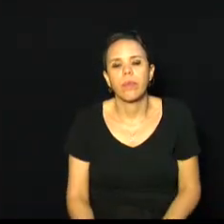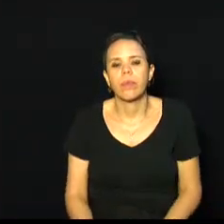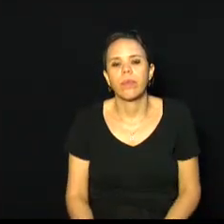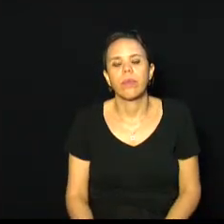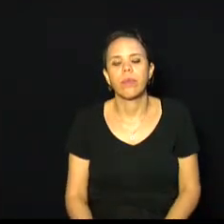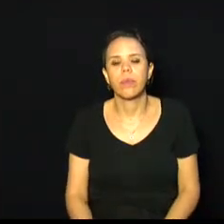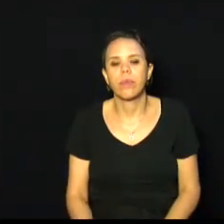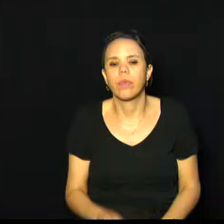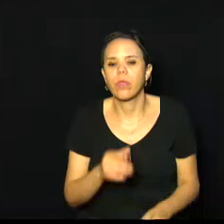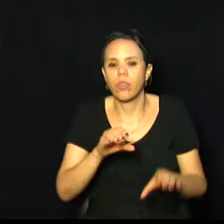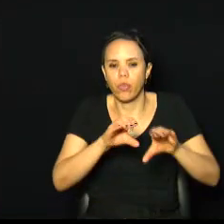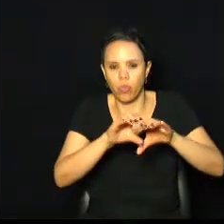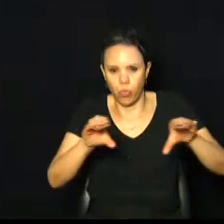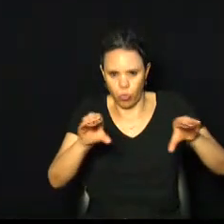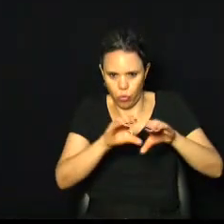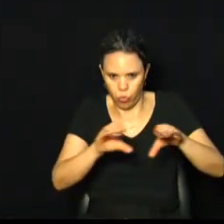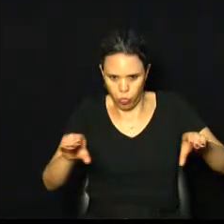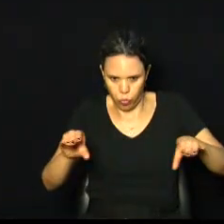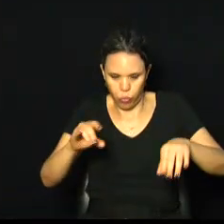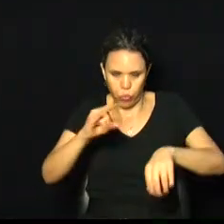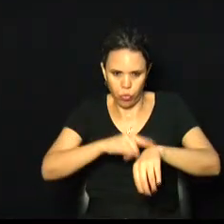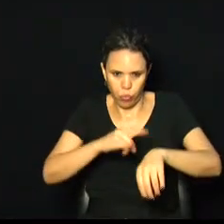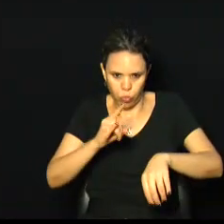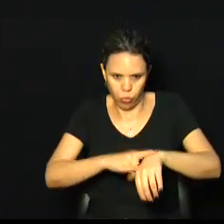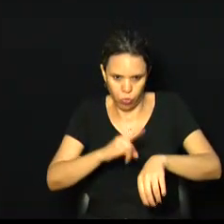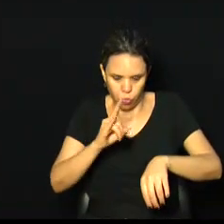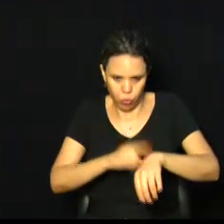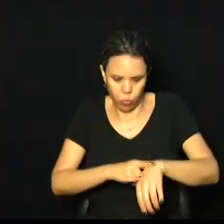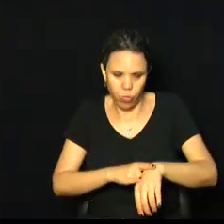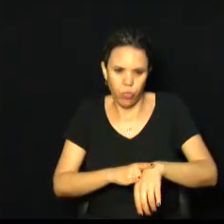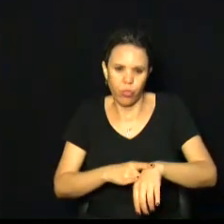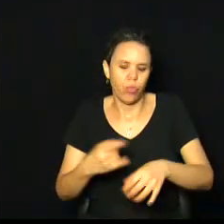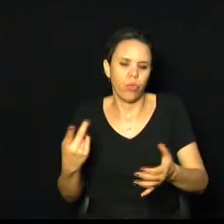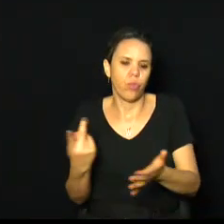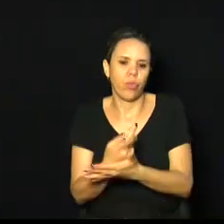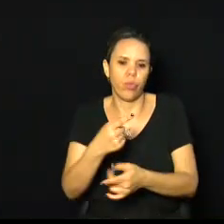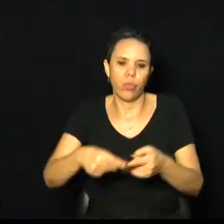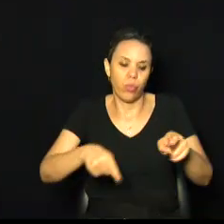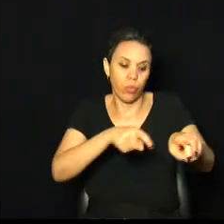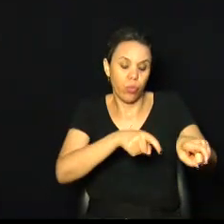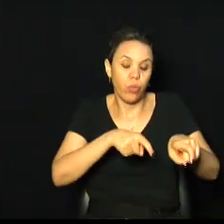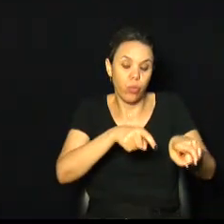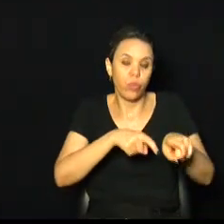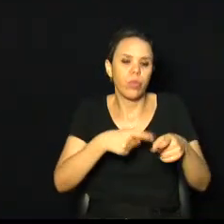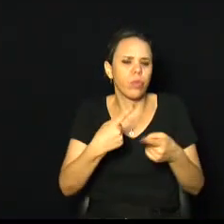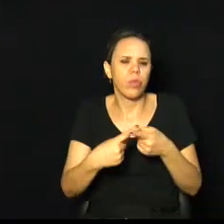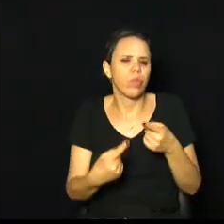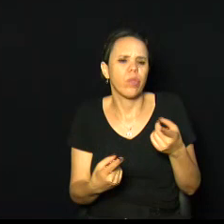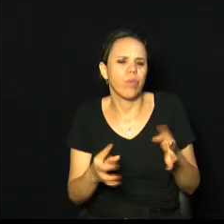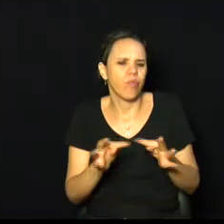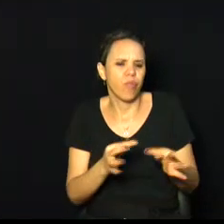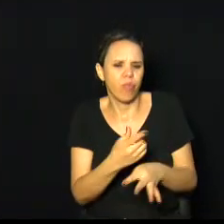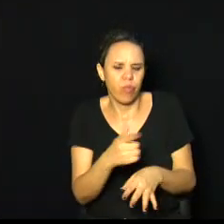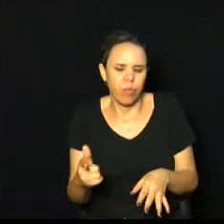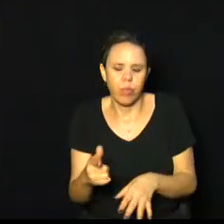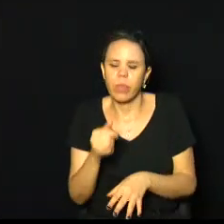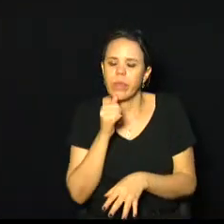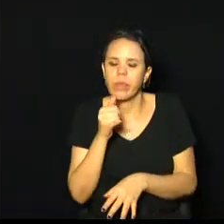inadequabilidade do esgoto sanitário no rural. Então, nós temos também uma